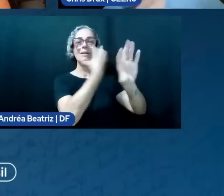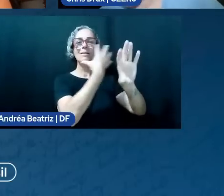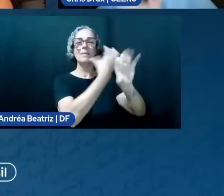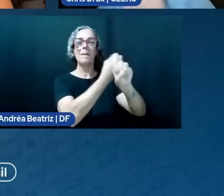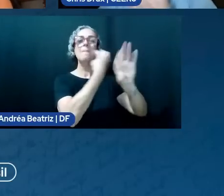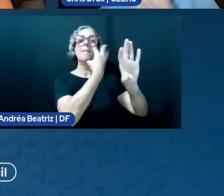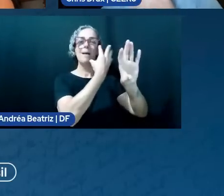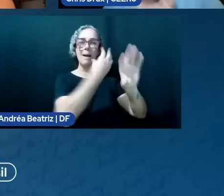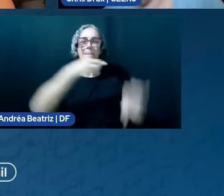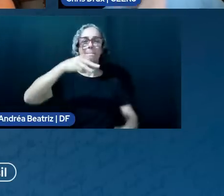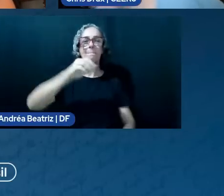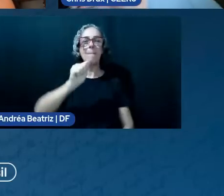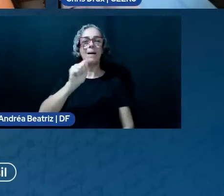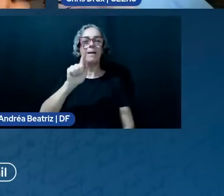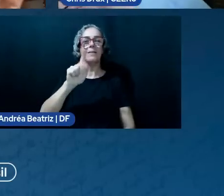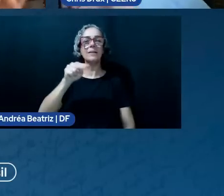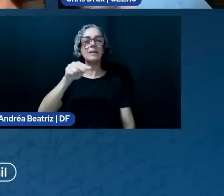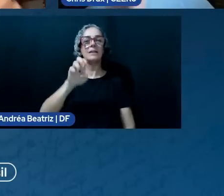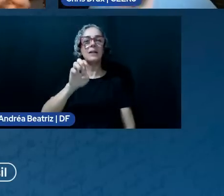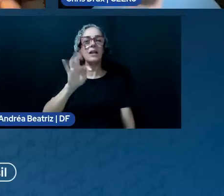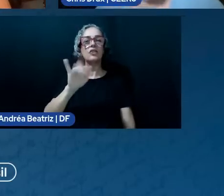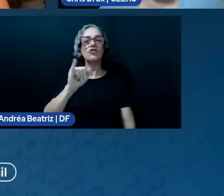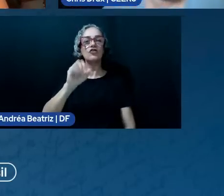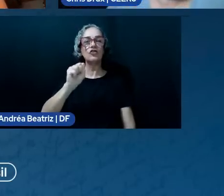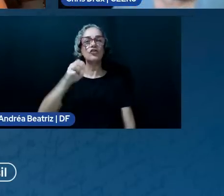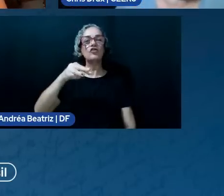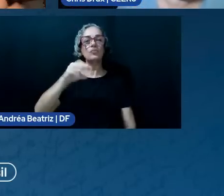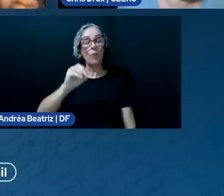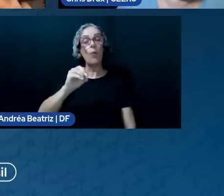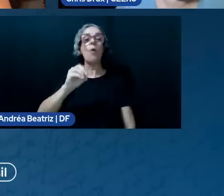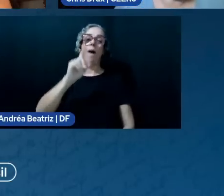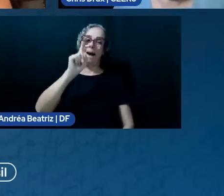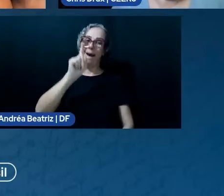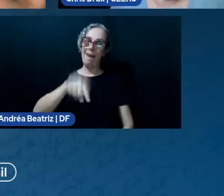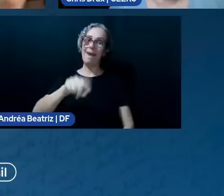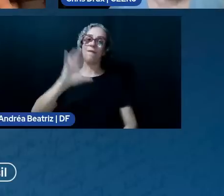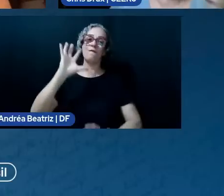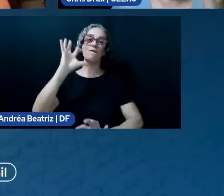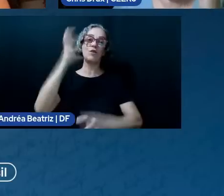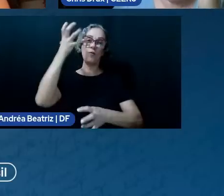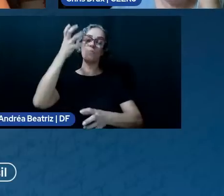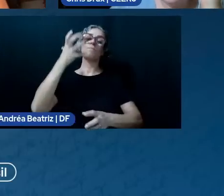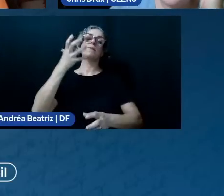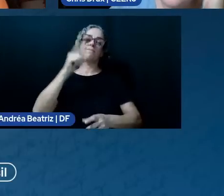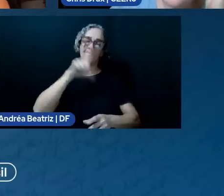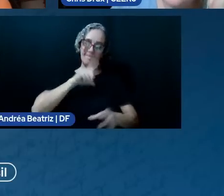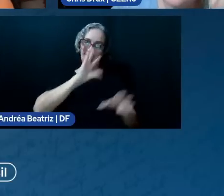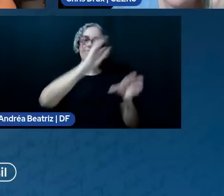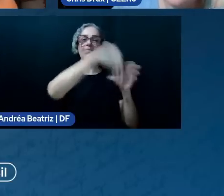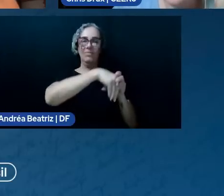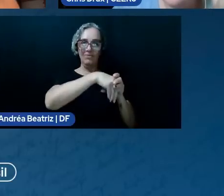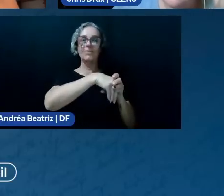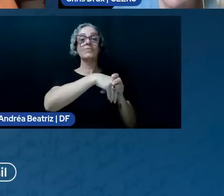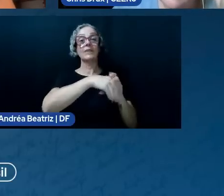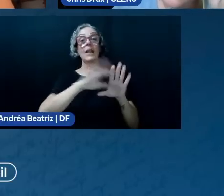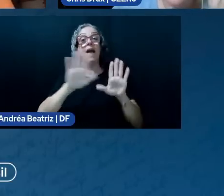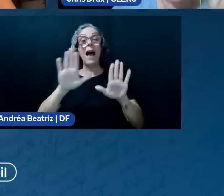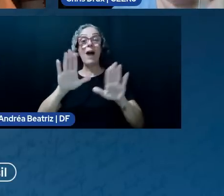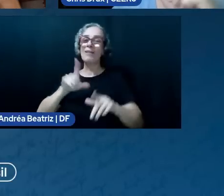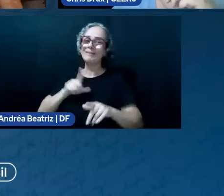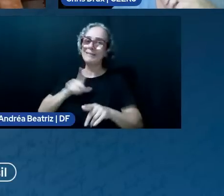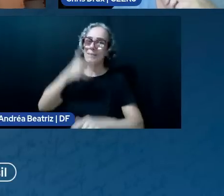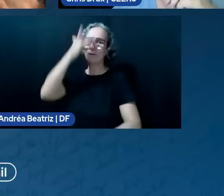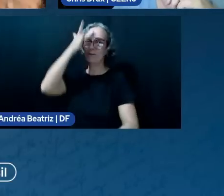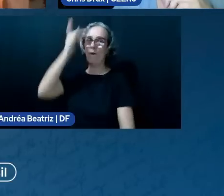primária de tais fenômenos. O charlatanismo, porém, os tem a miúde explorado